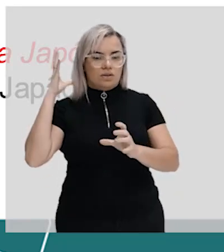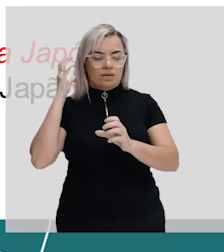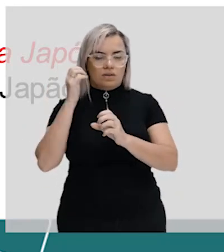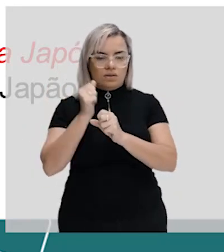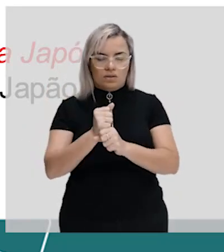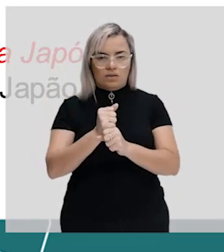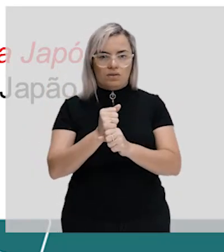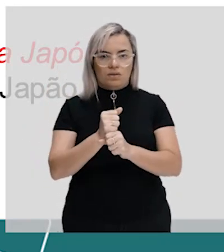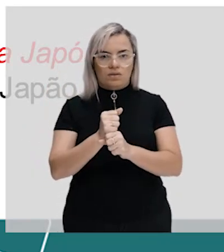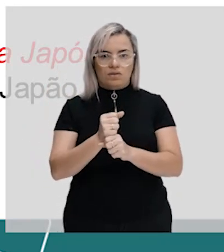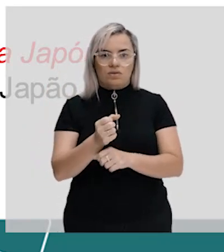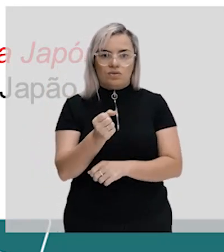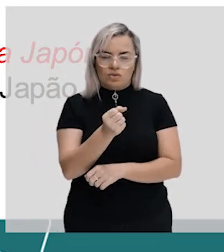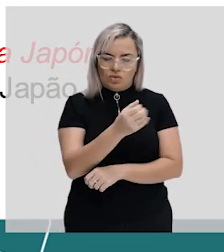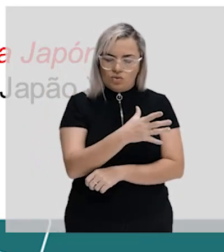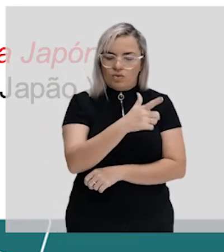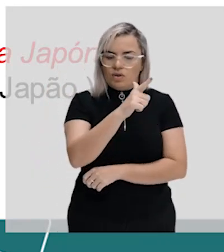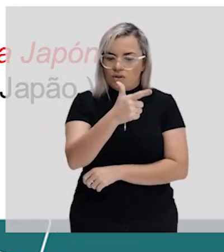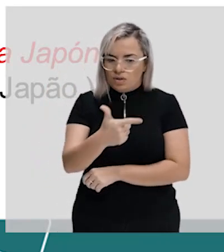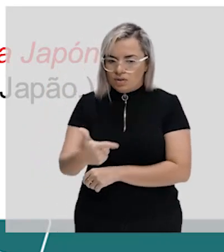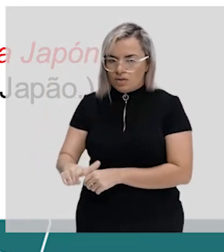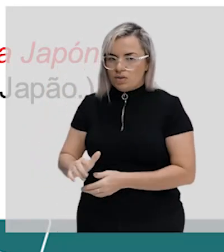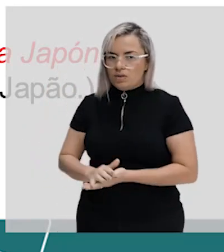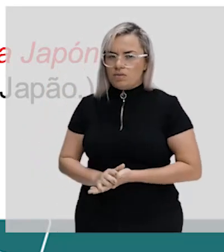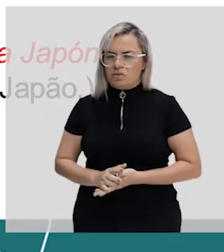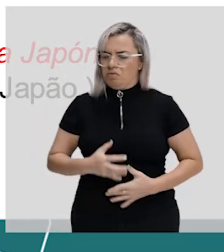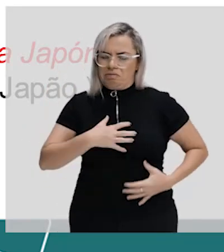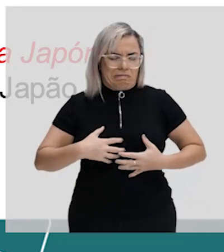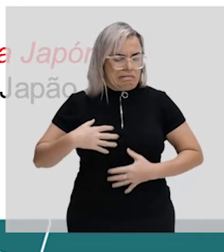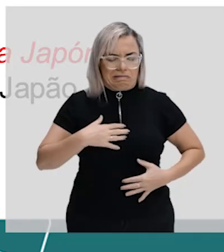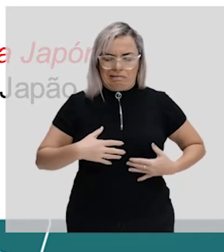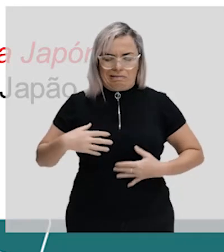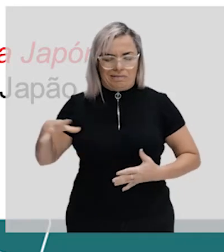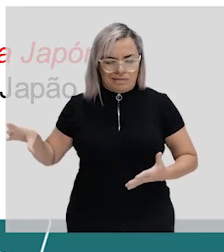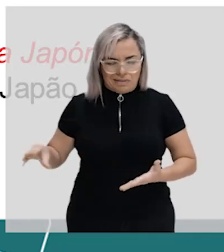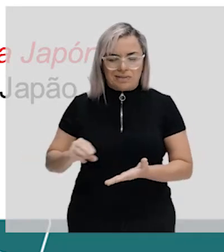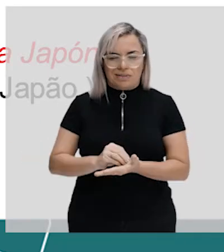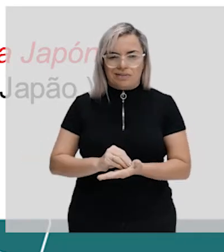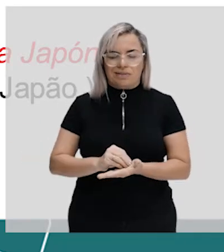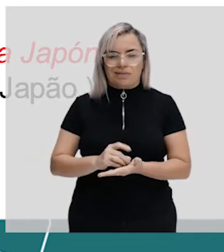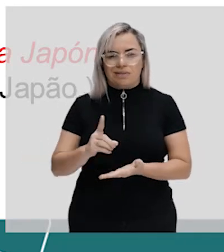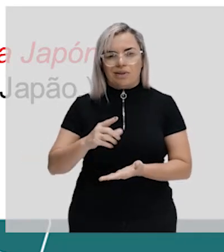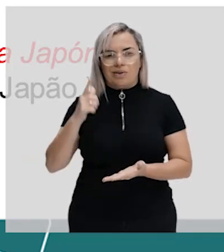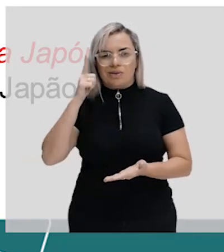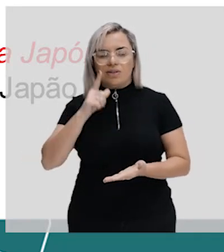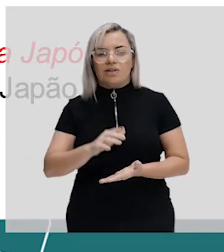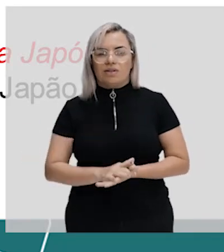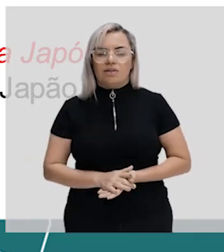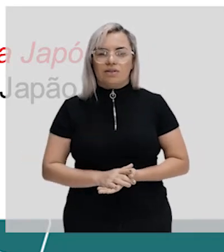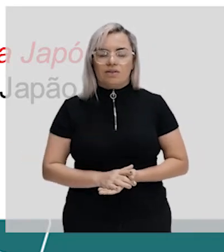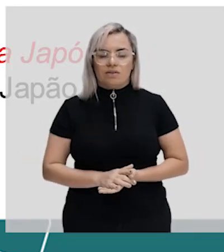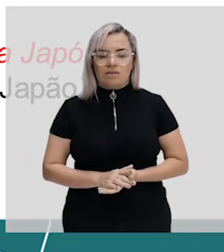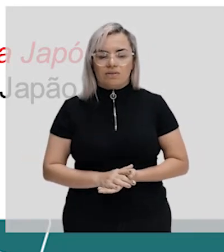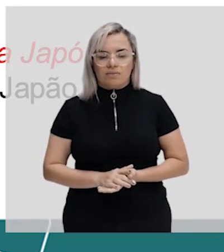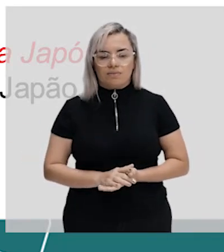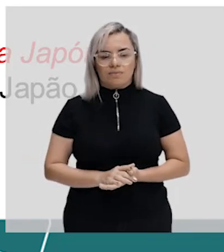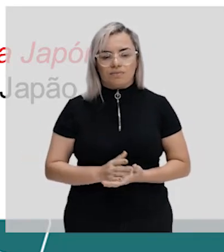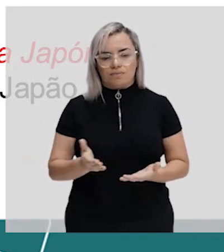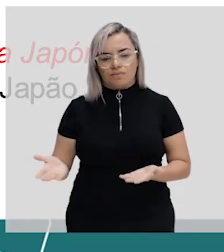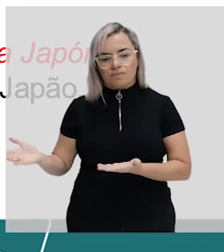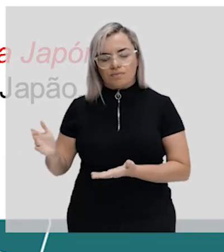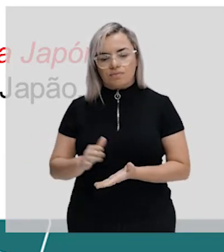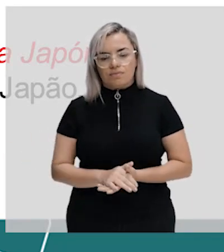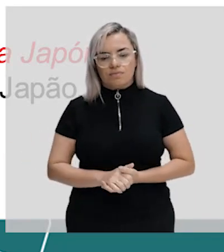não se desesperem se você não anotou tudo, tá? Então, qual é o tipo de conjunção das palavras em negrito de cada oração? Eu tenho aqui, tiene